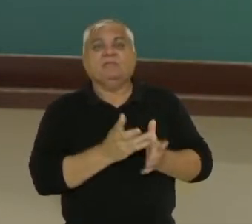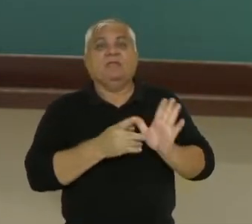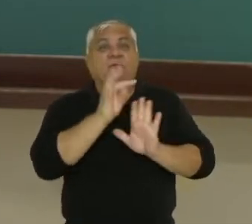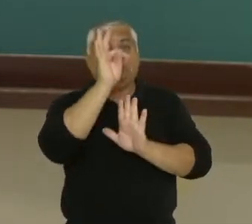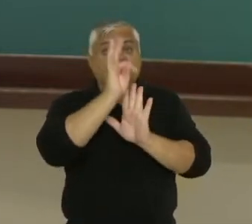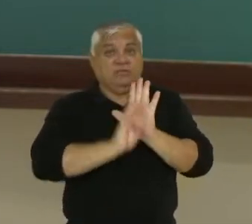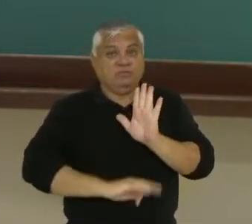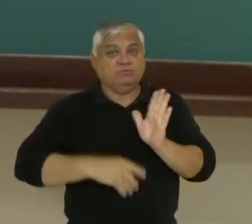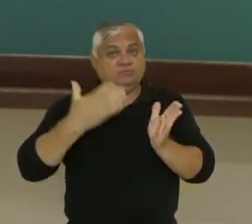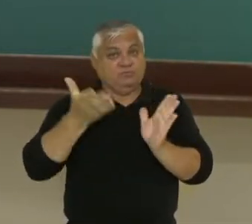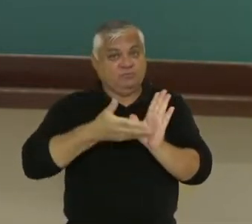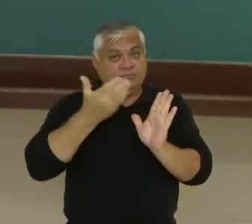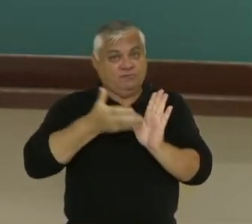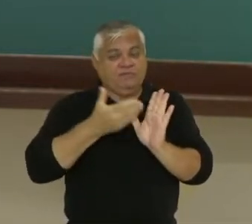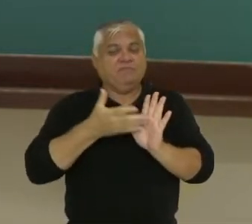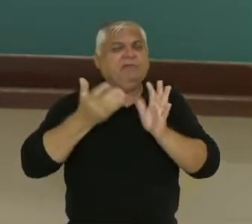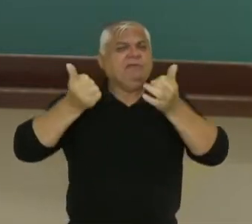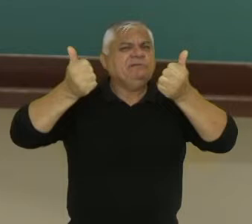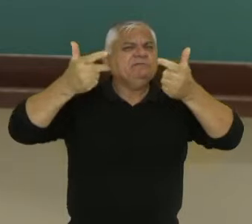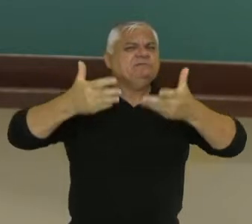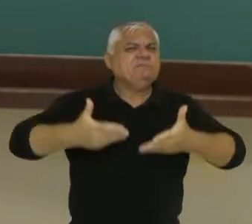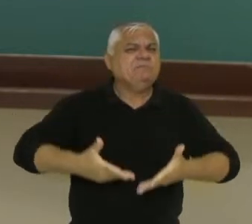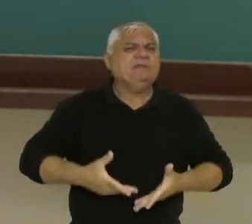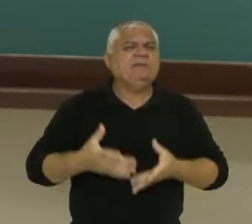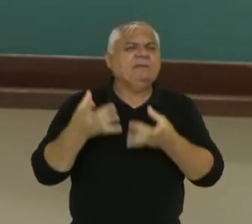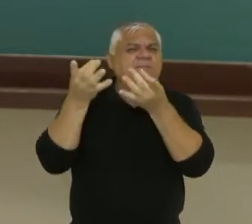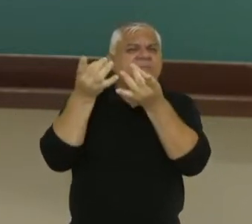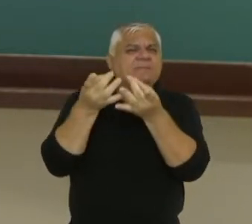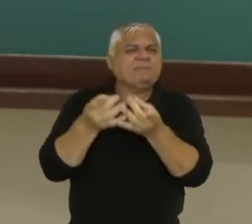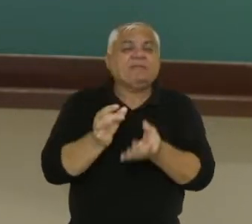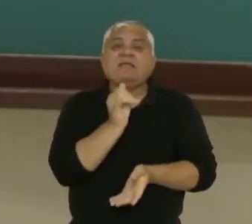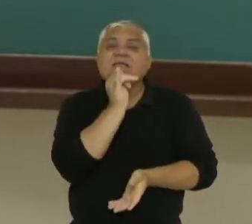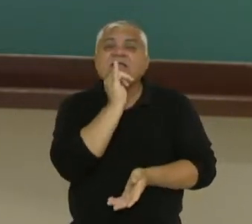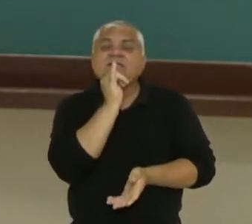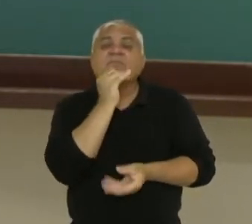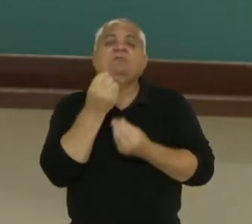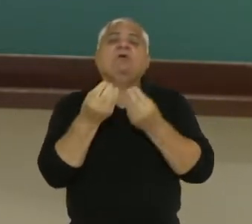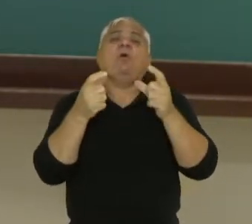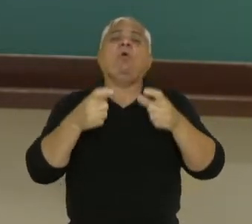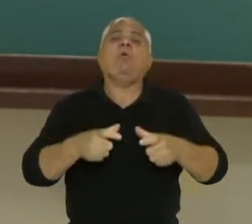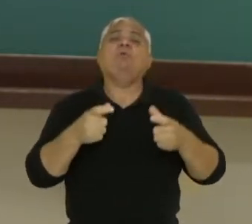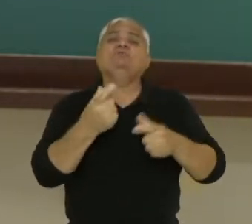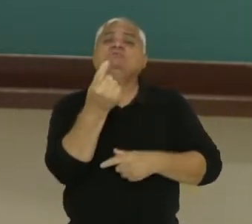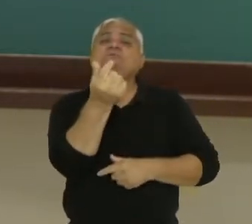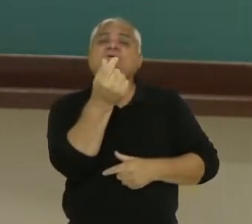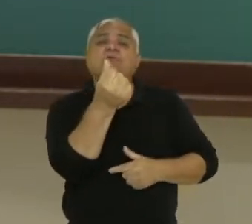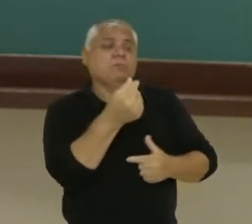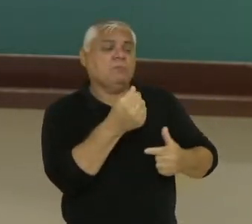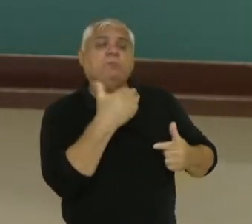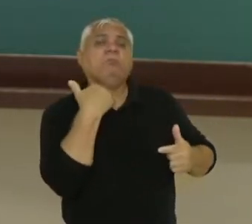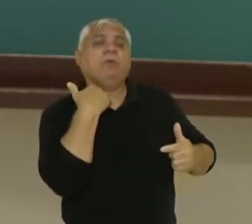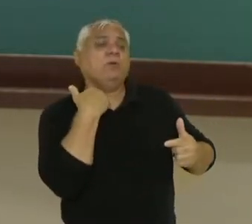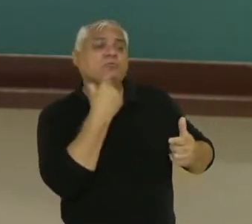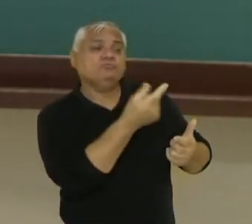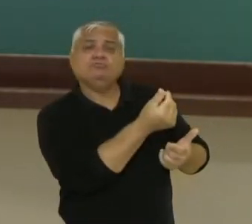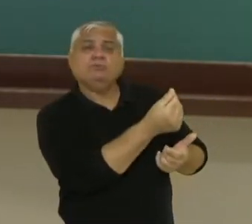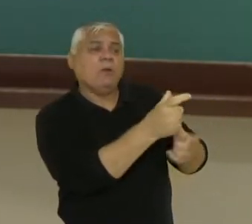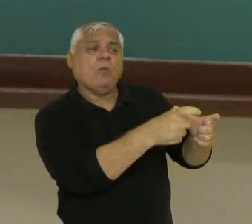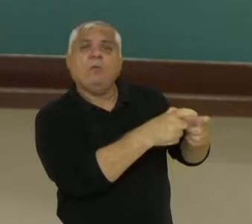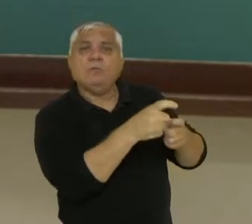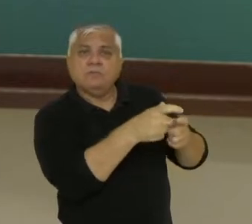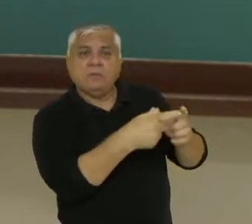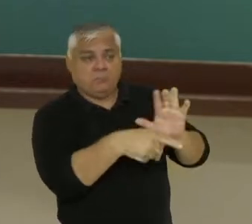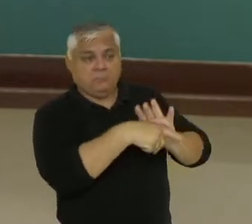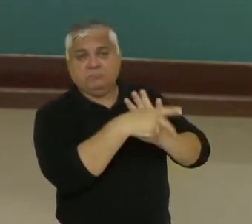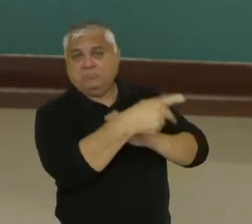da Arcuri, que ela dá exatamente o exemplo de onde vem o dinheiro dos bancos. O dinheiro dos bancos é o